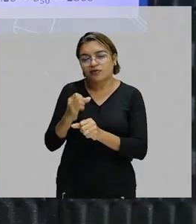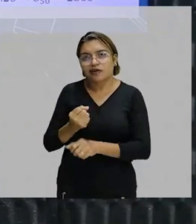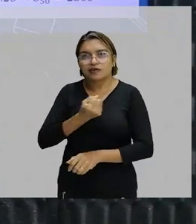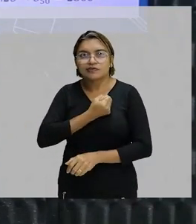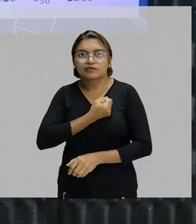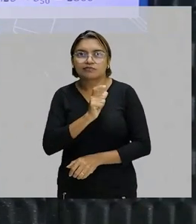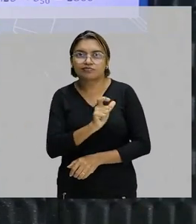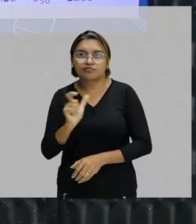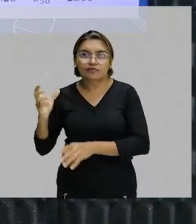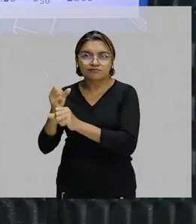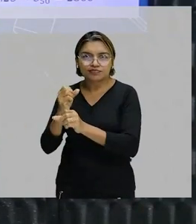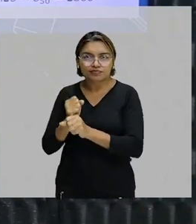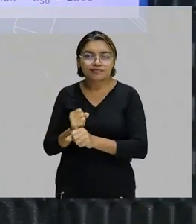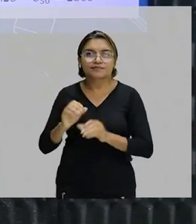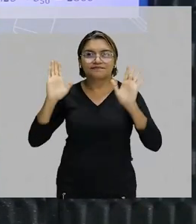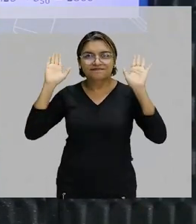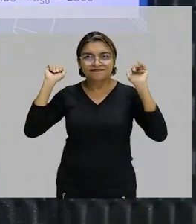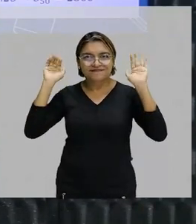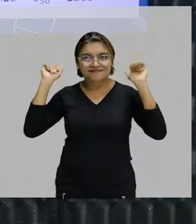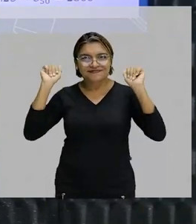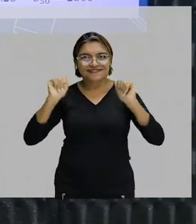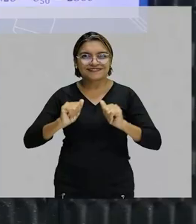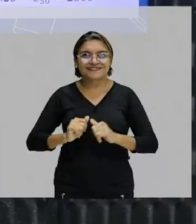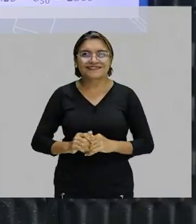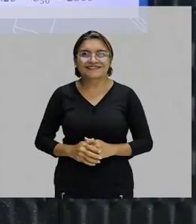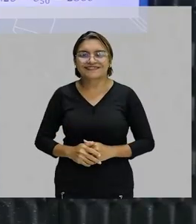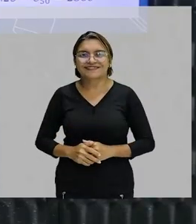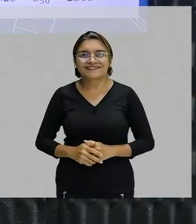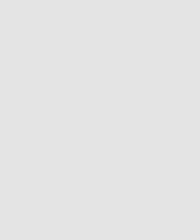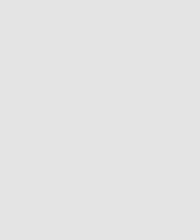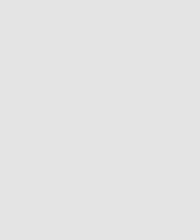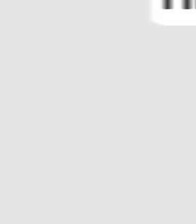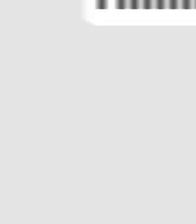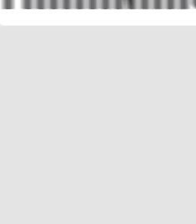termos um beijão para vocês e até a próxima aula tchau